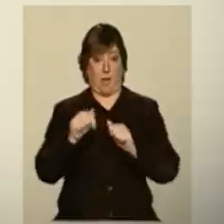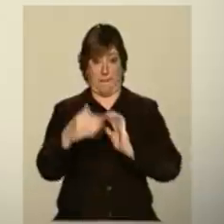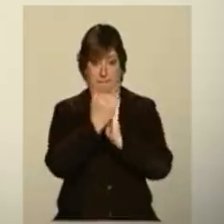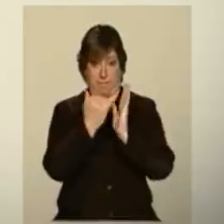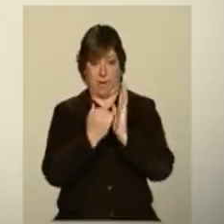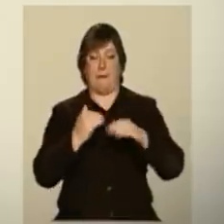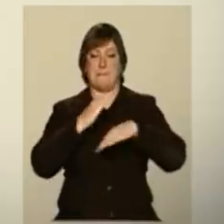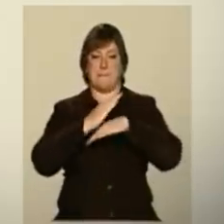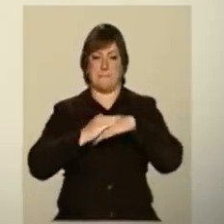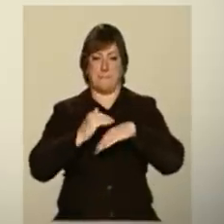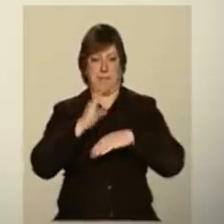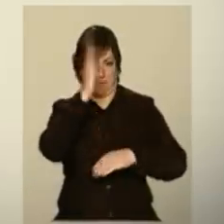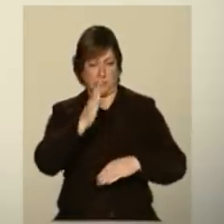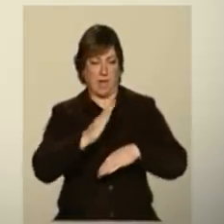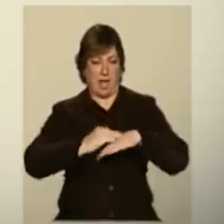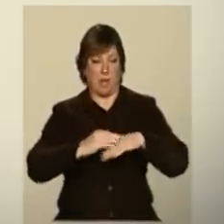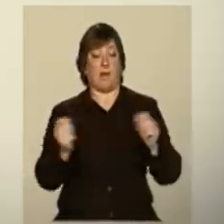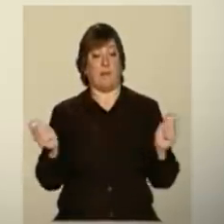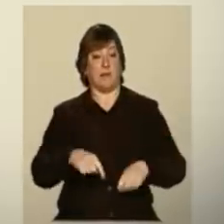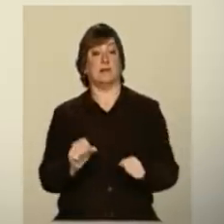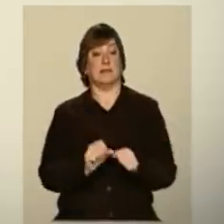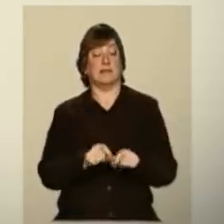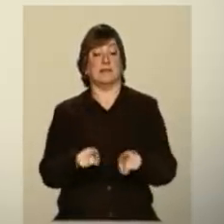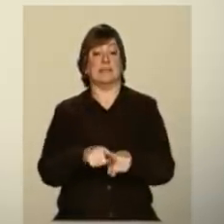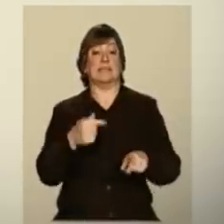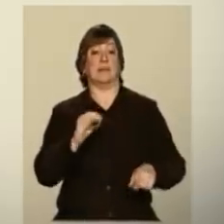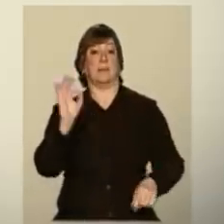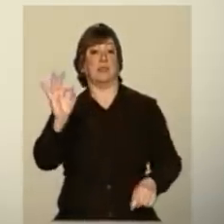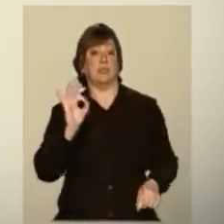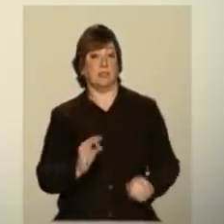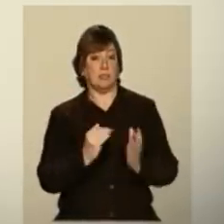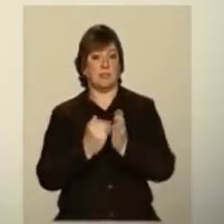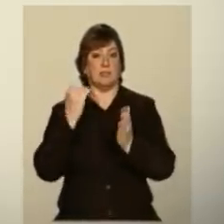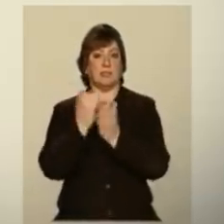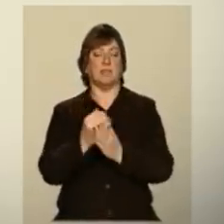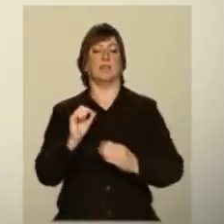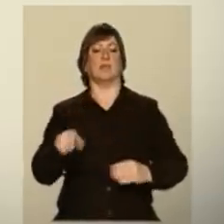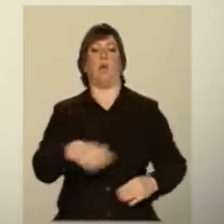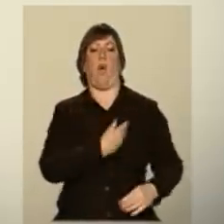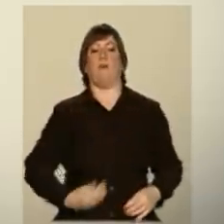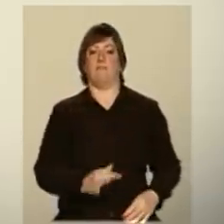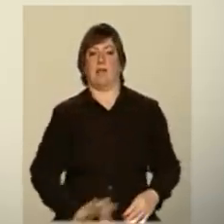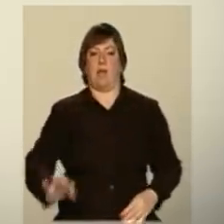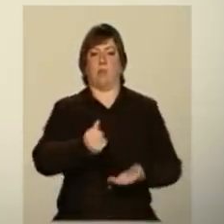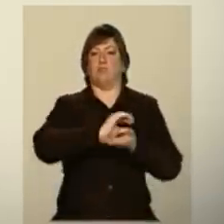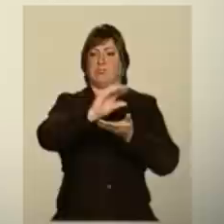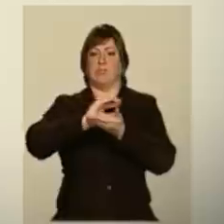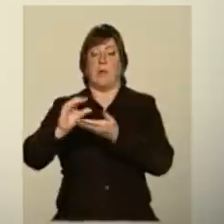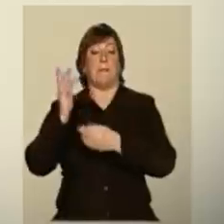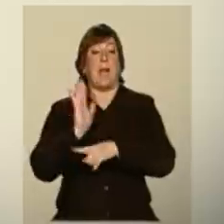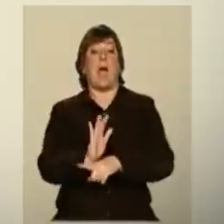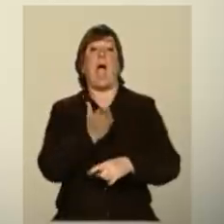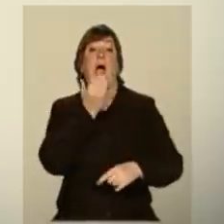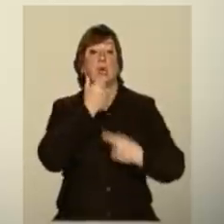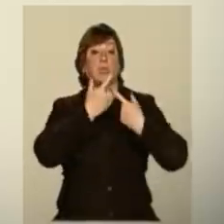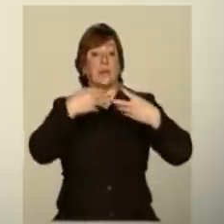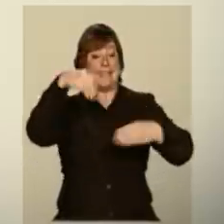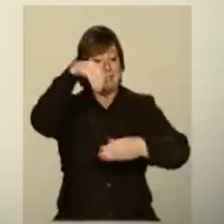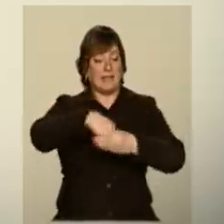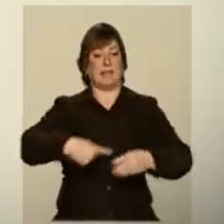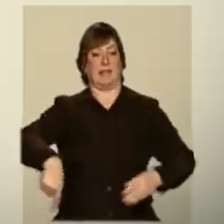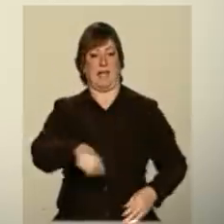70% o valor que o governo federal Repassa aos municípios para reforçar a alimentação nessas